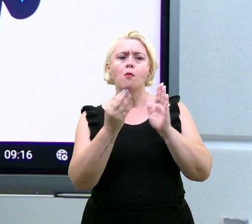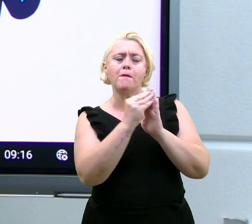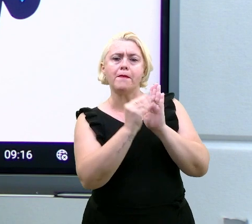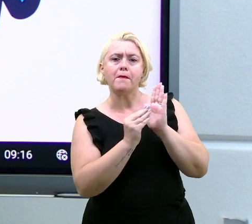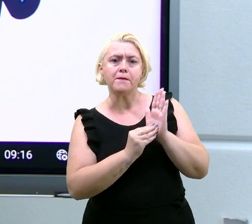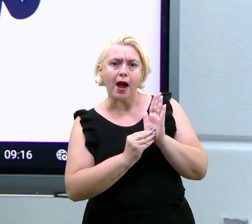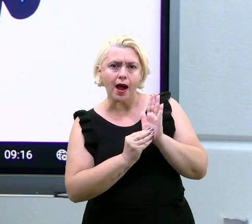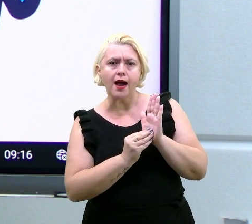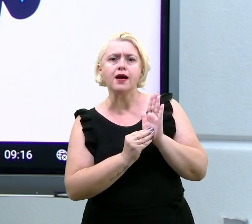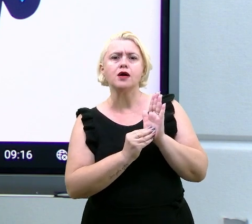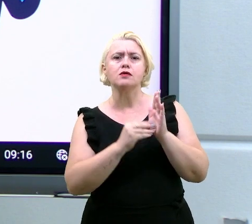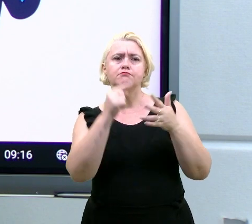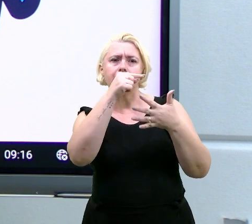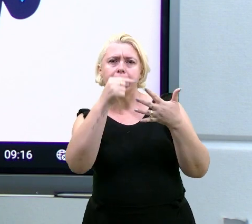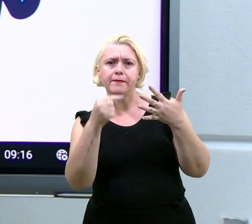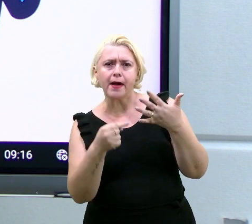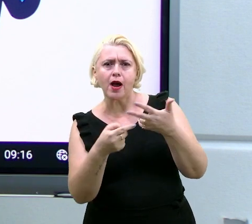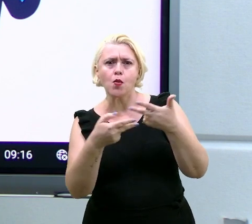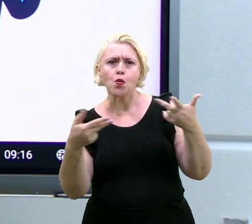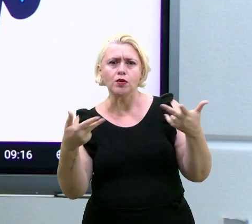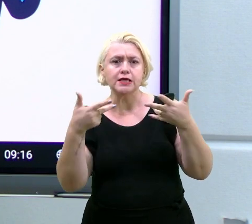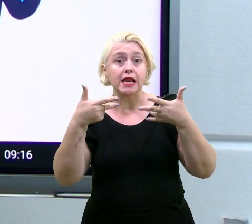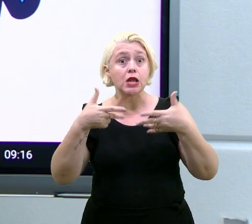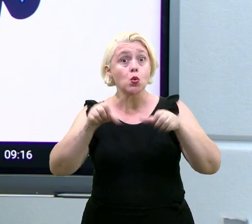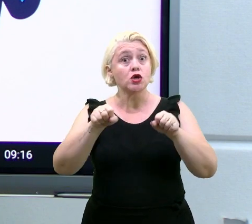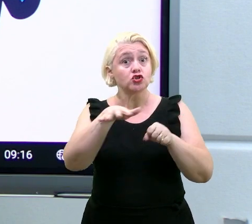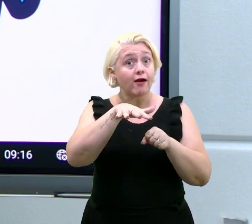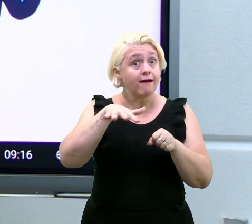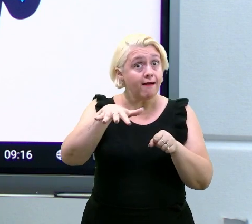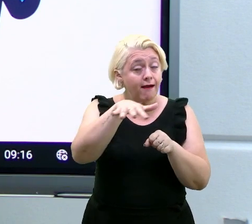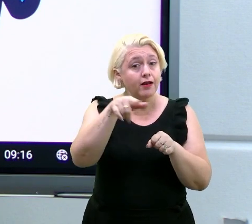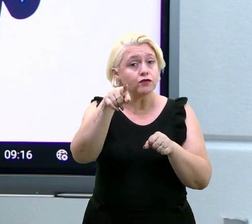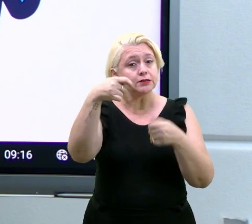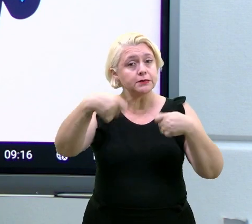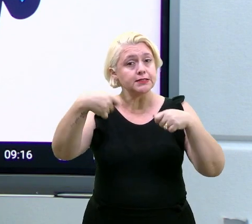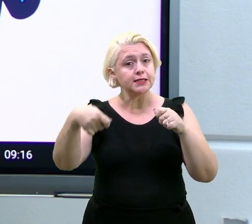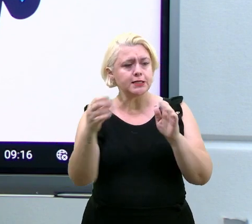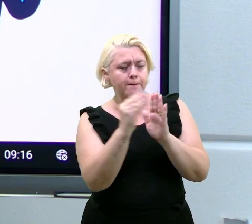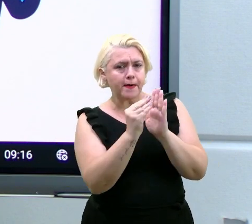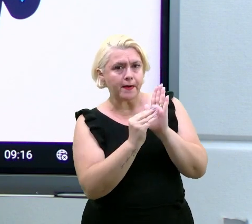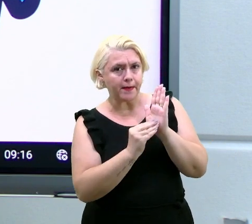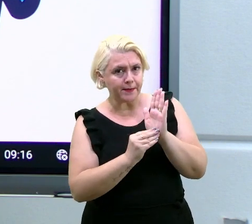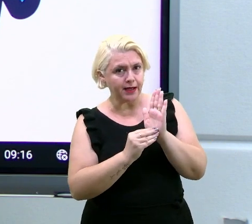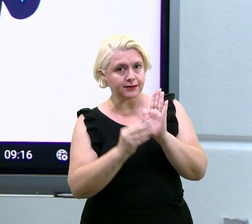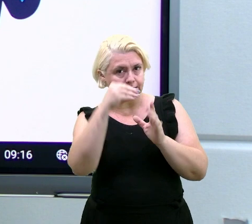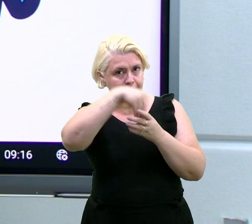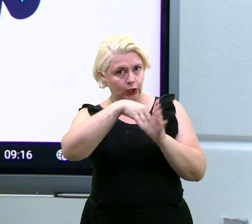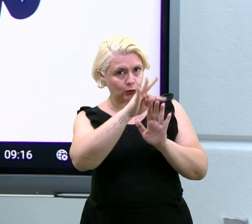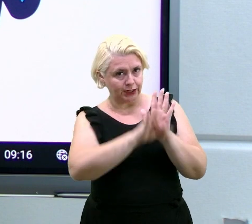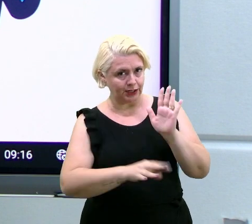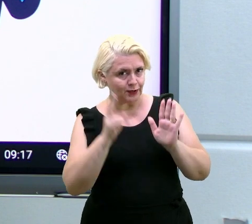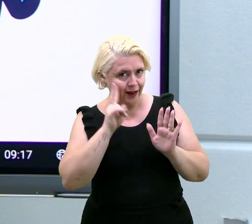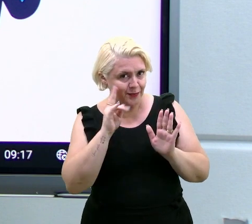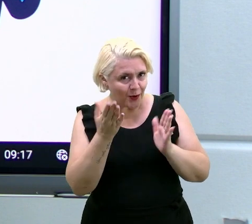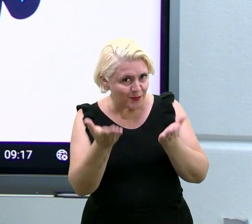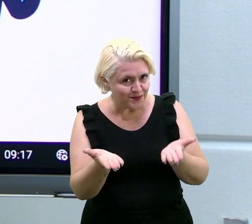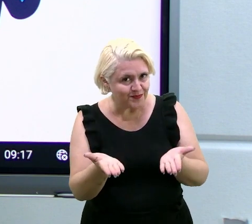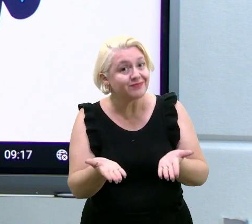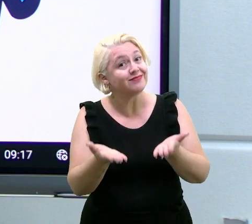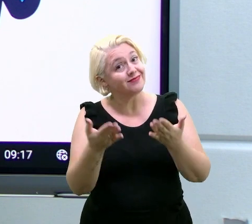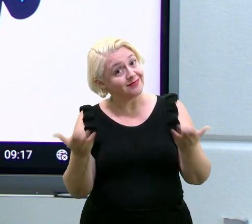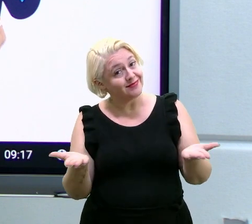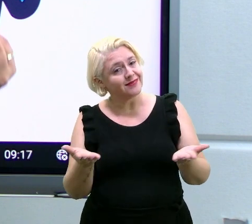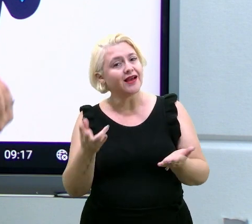linguística com aqueles elementos que você precisa garantir no seu texto lembrou